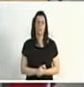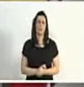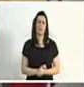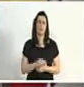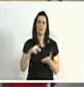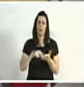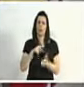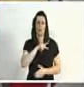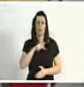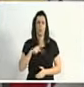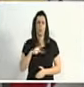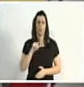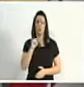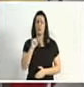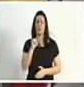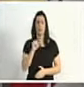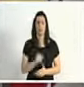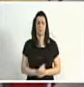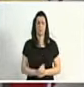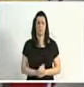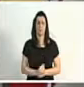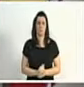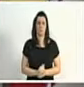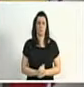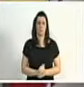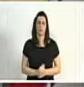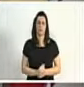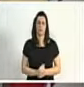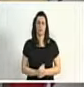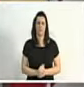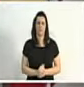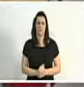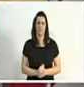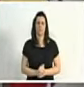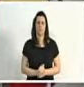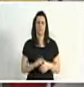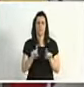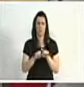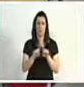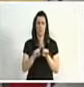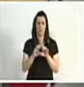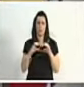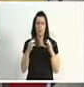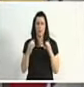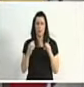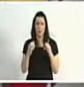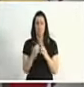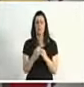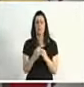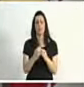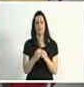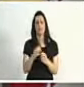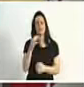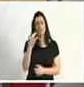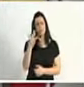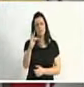nota pública, na verdade, ela é em reforço à dura nota pública que a Confederação Nacional dos Bispos do Brasil, vereador Adriano